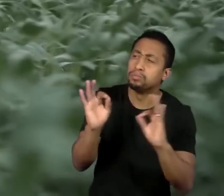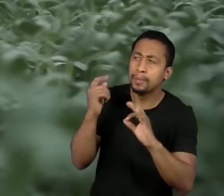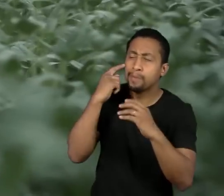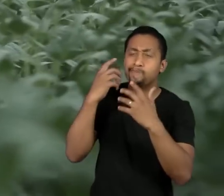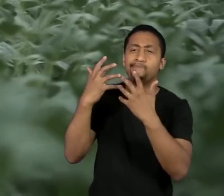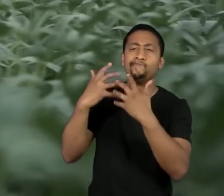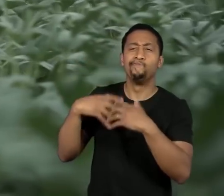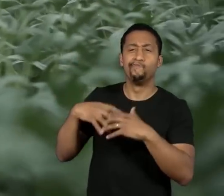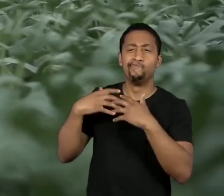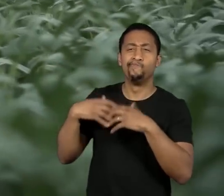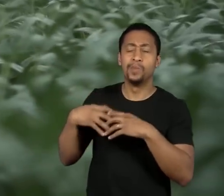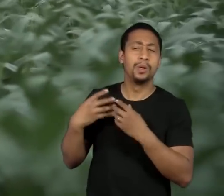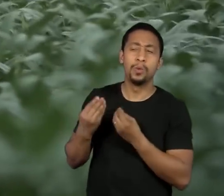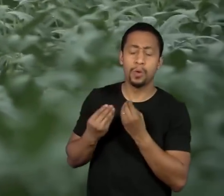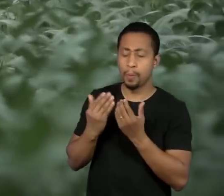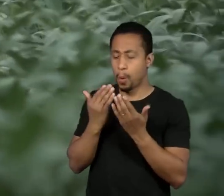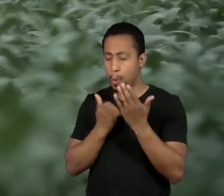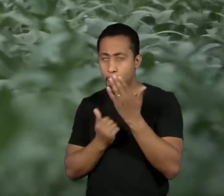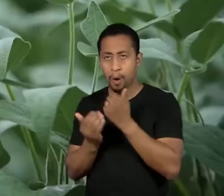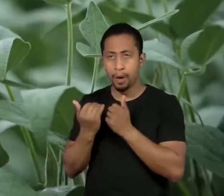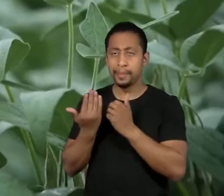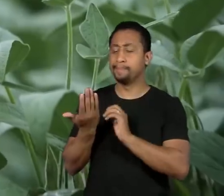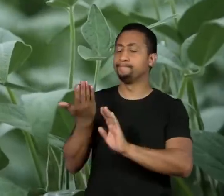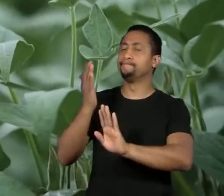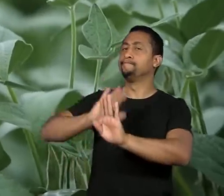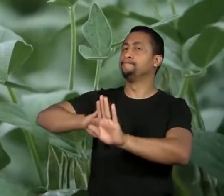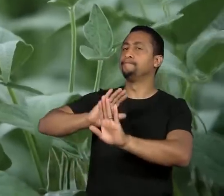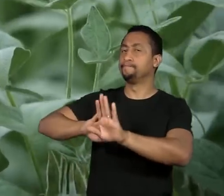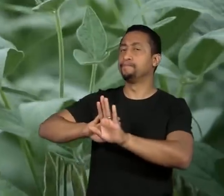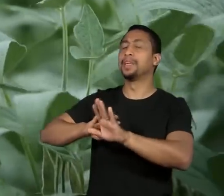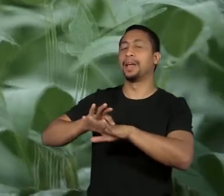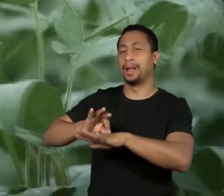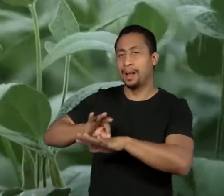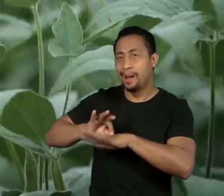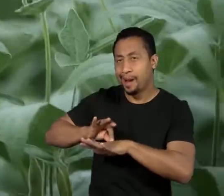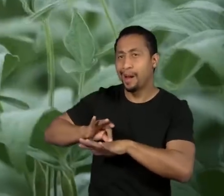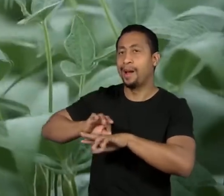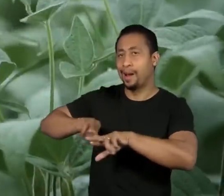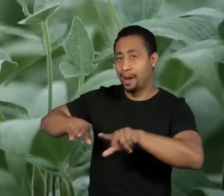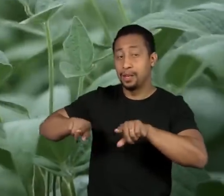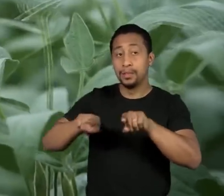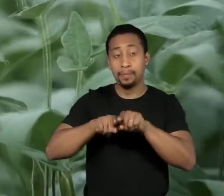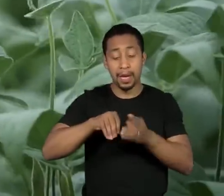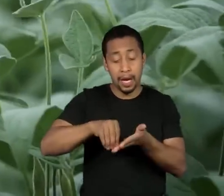está por trás da cadeia produtiva de proteína animal e grãos.